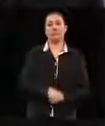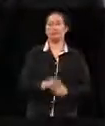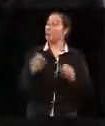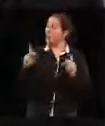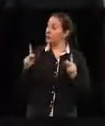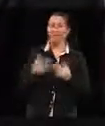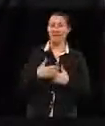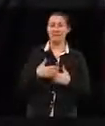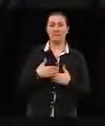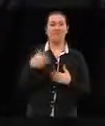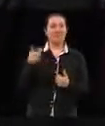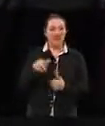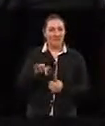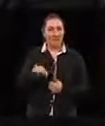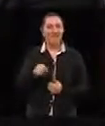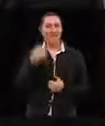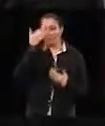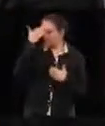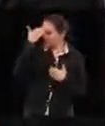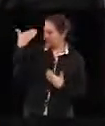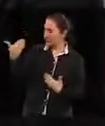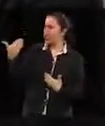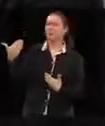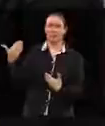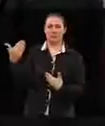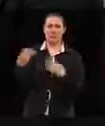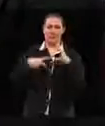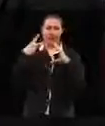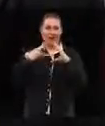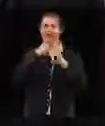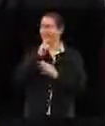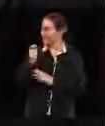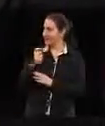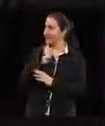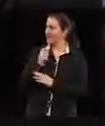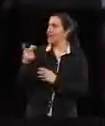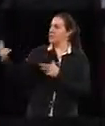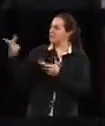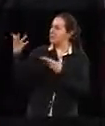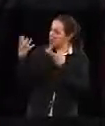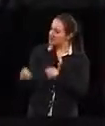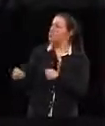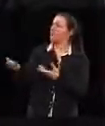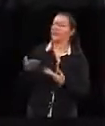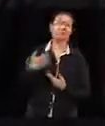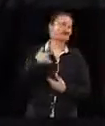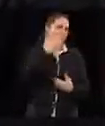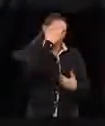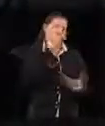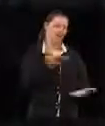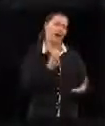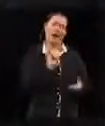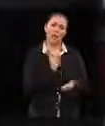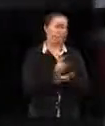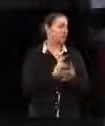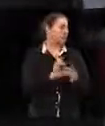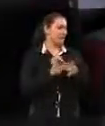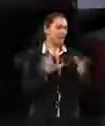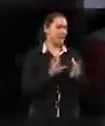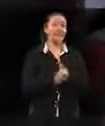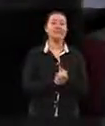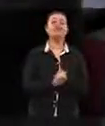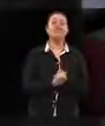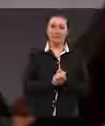aí. Fernanda, TV Câmara agradece muito por ter aceitado o convite. Eu que agradeço, sempre as ordens. Esclarecer